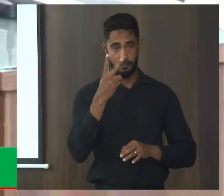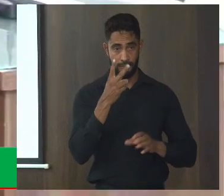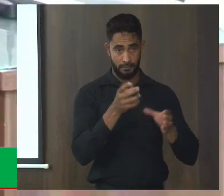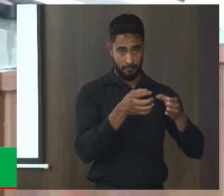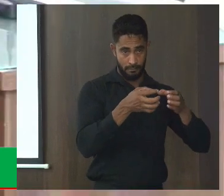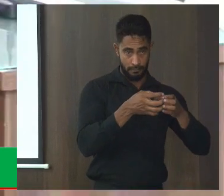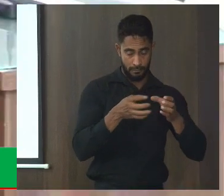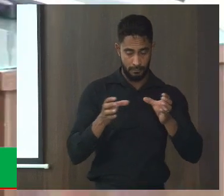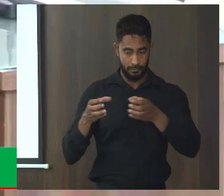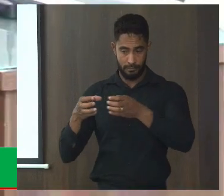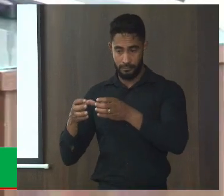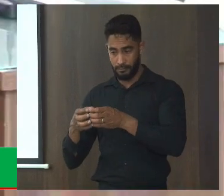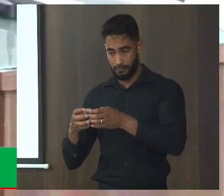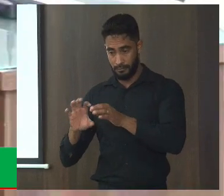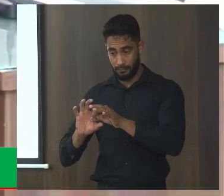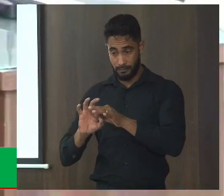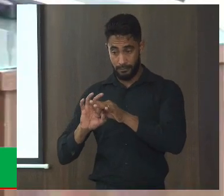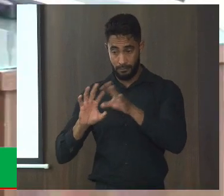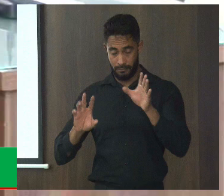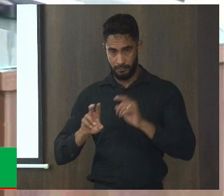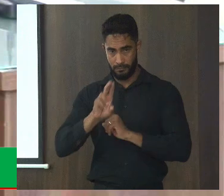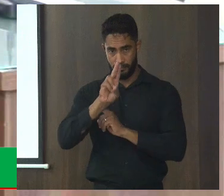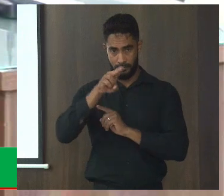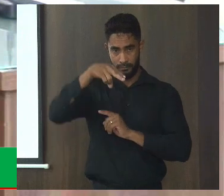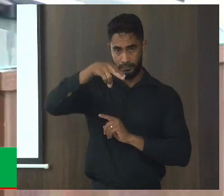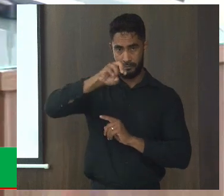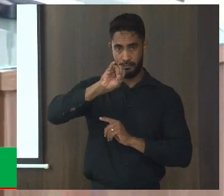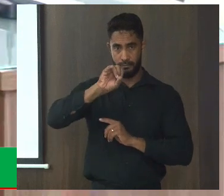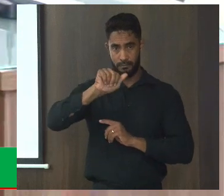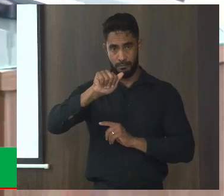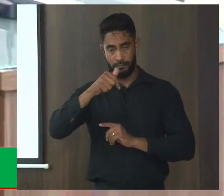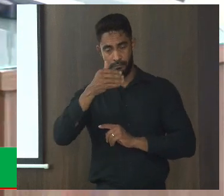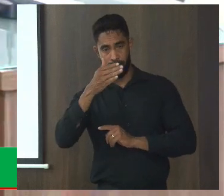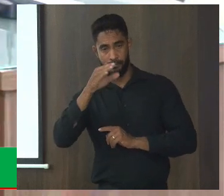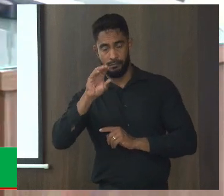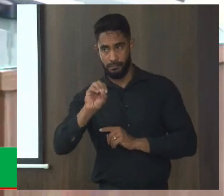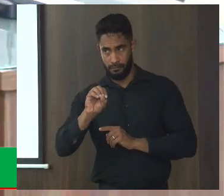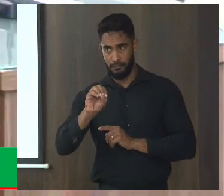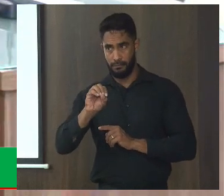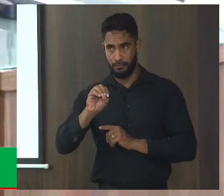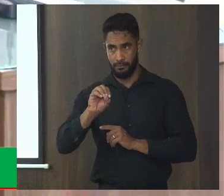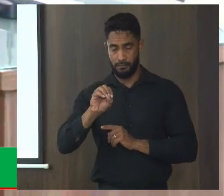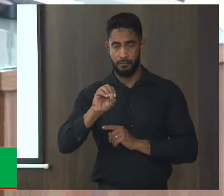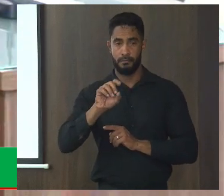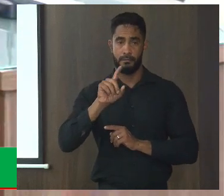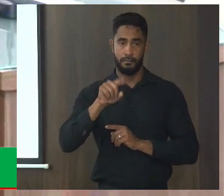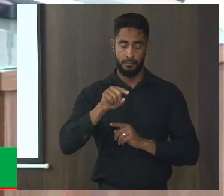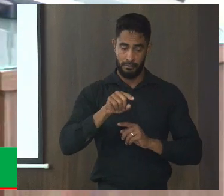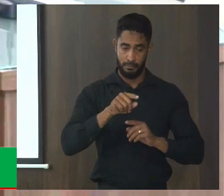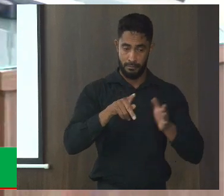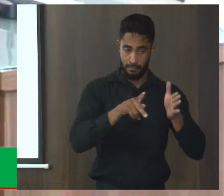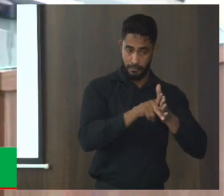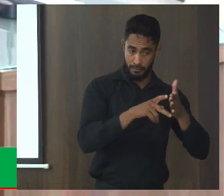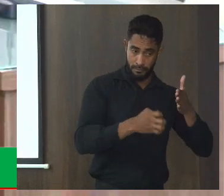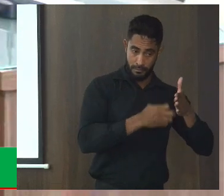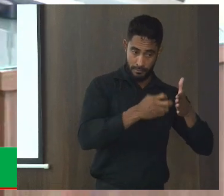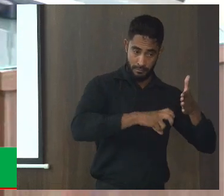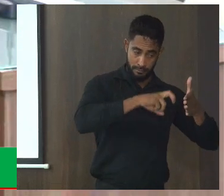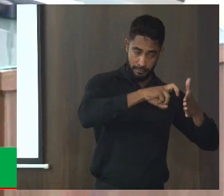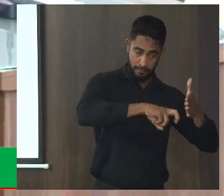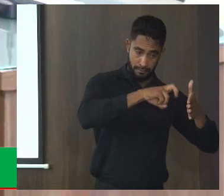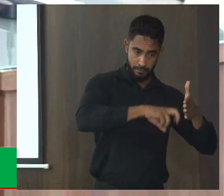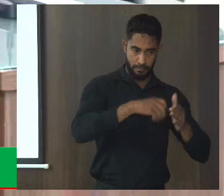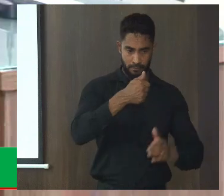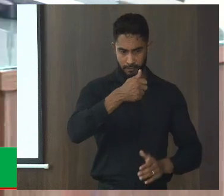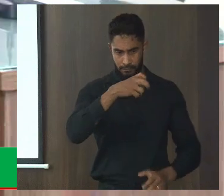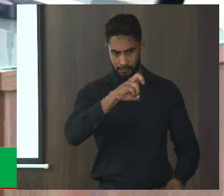são independentes, são órgãos da União, que é a Agência Nacional de Mineração, que de 15 em